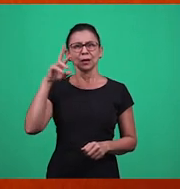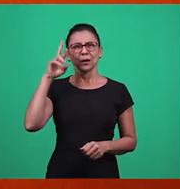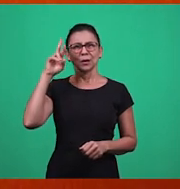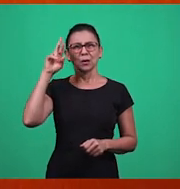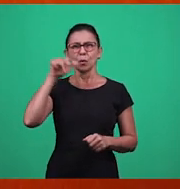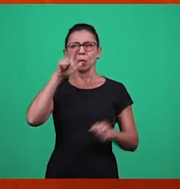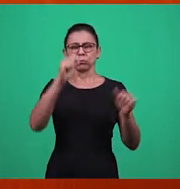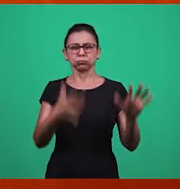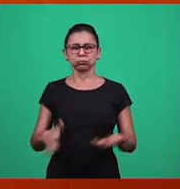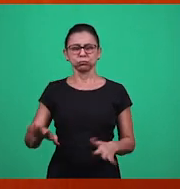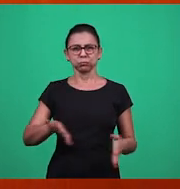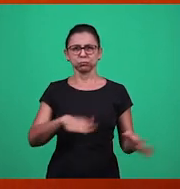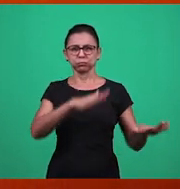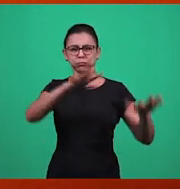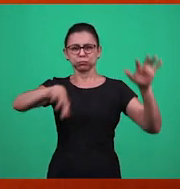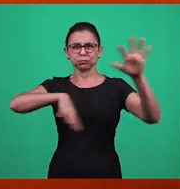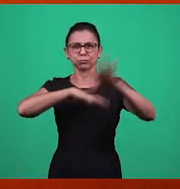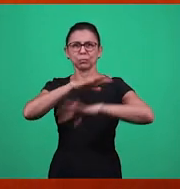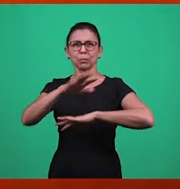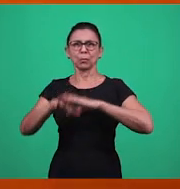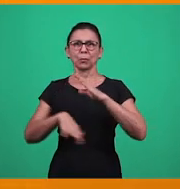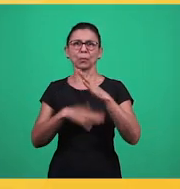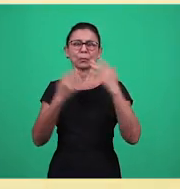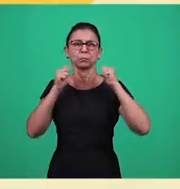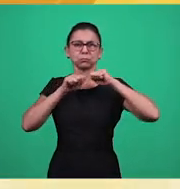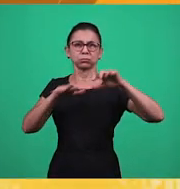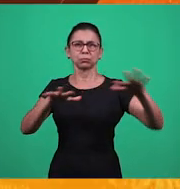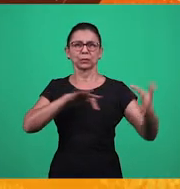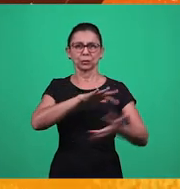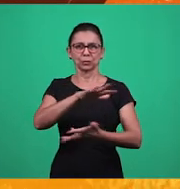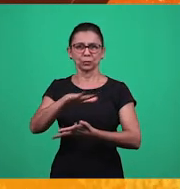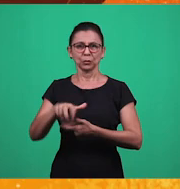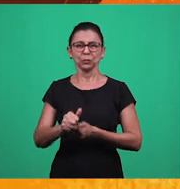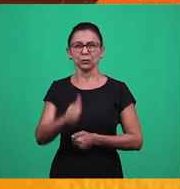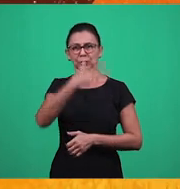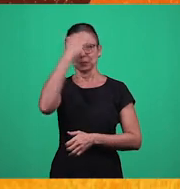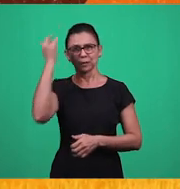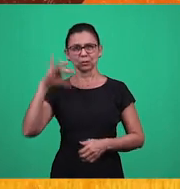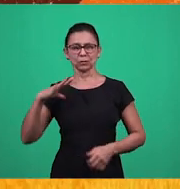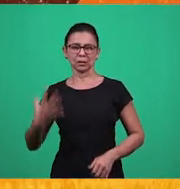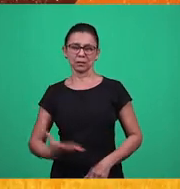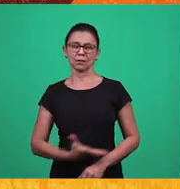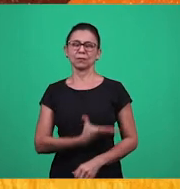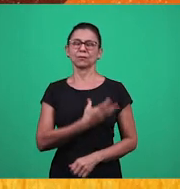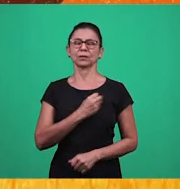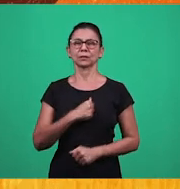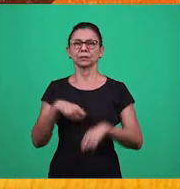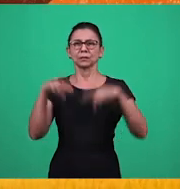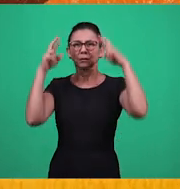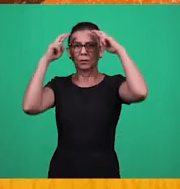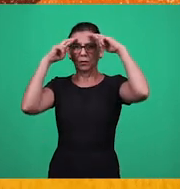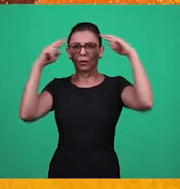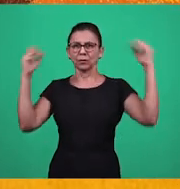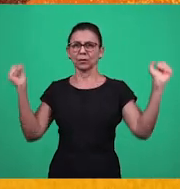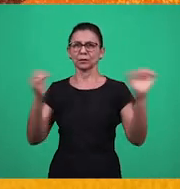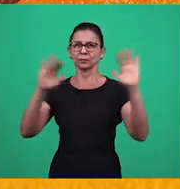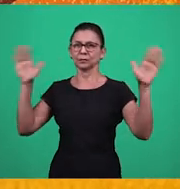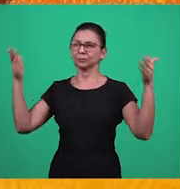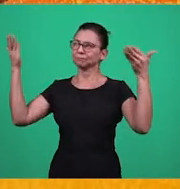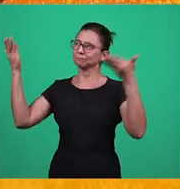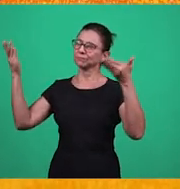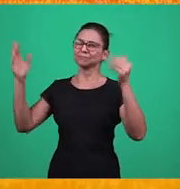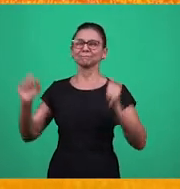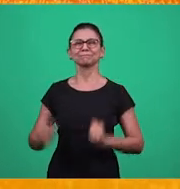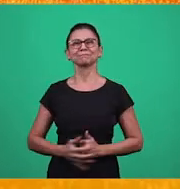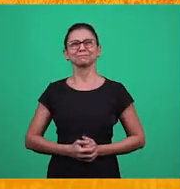percorreu diversos lugares e alcançou milhares de corações para Jesus, para a honra e glória